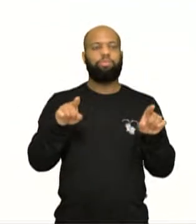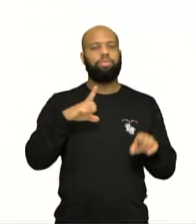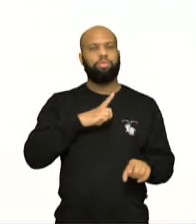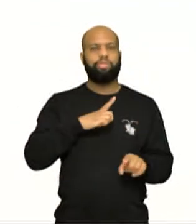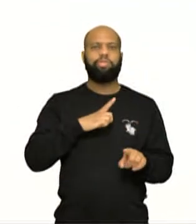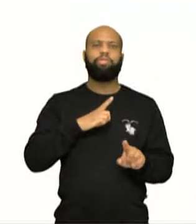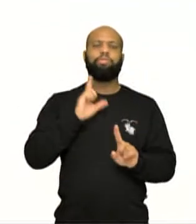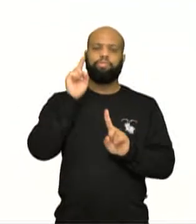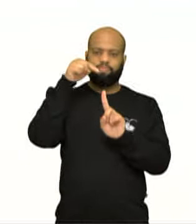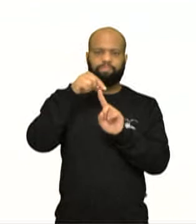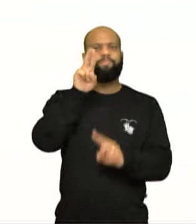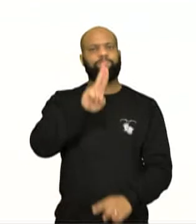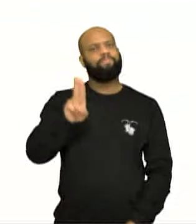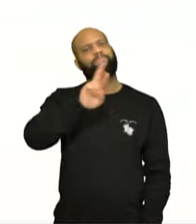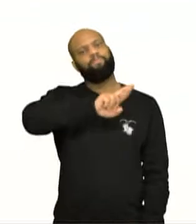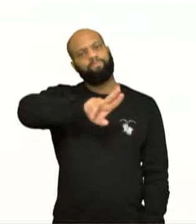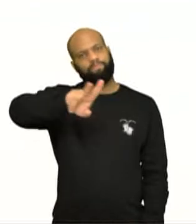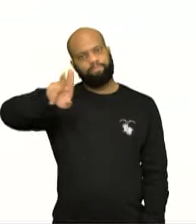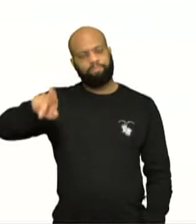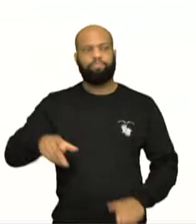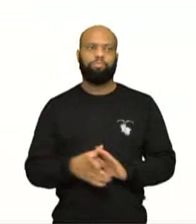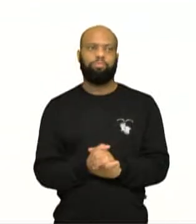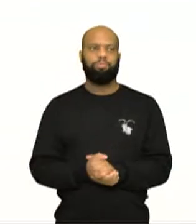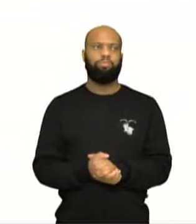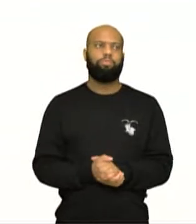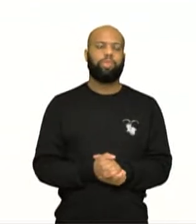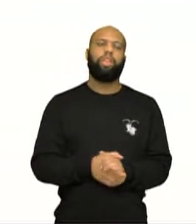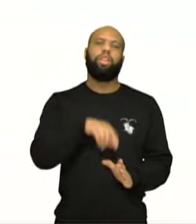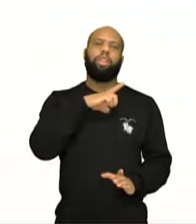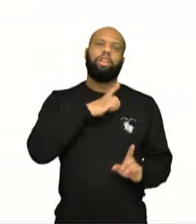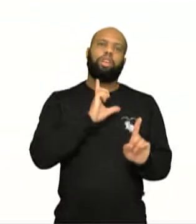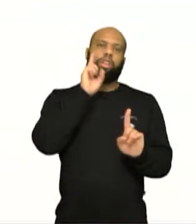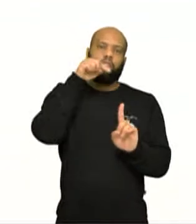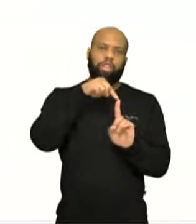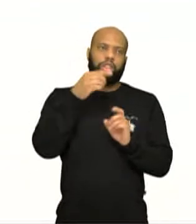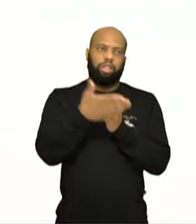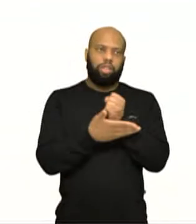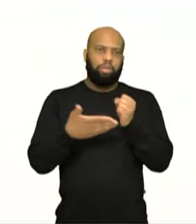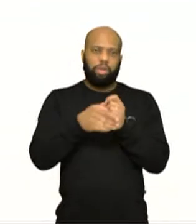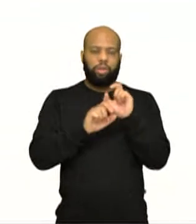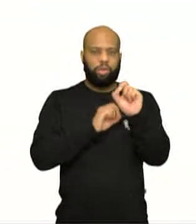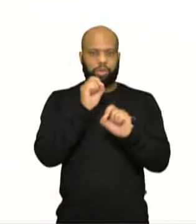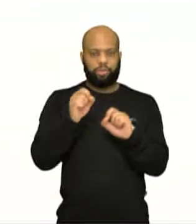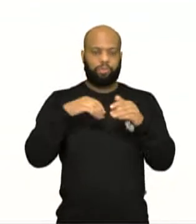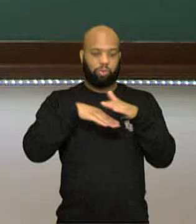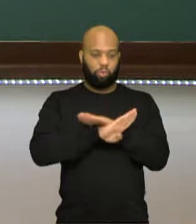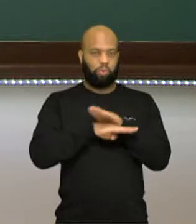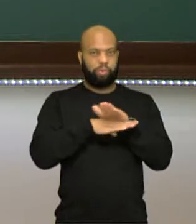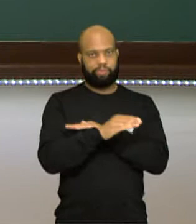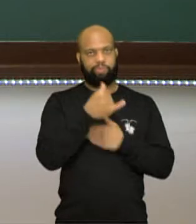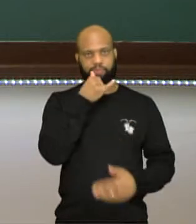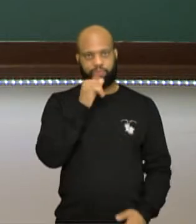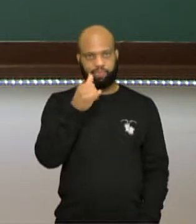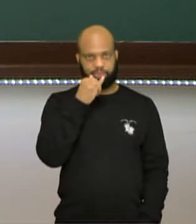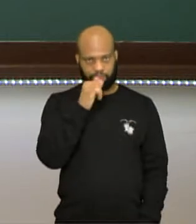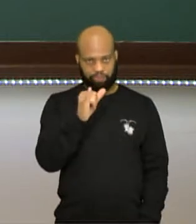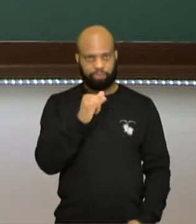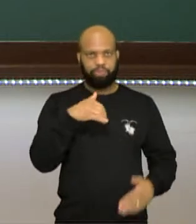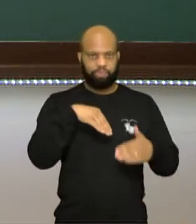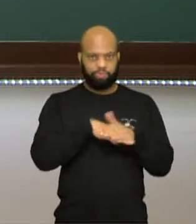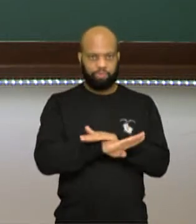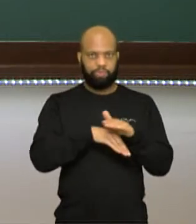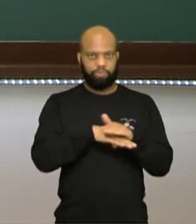é entre as funções que o capacitor tem a função básica na verdade é carregador é um carregador de tensão